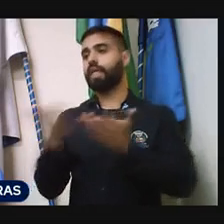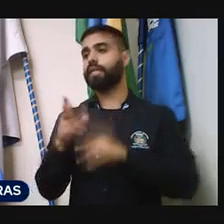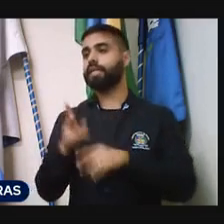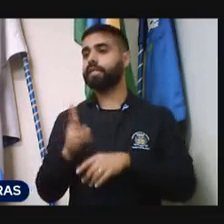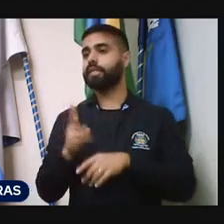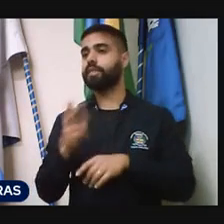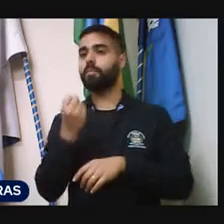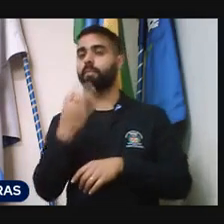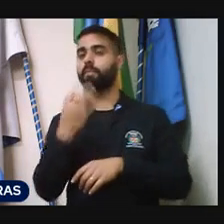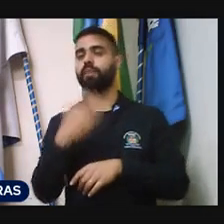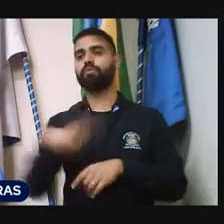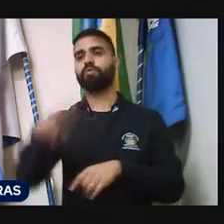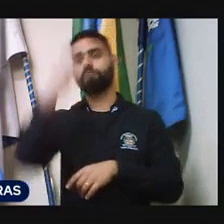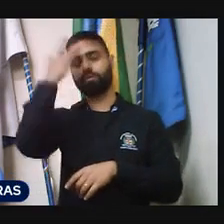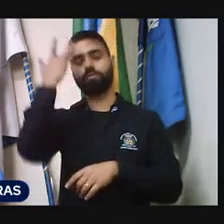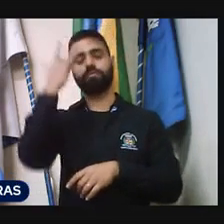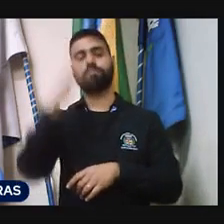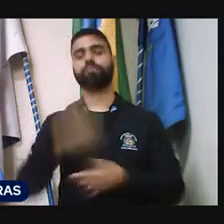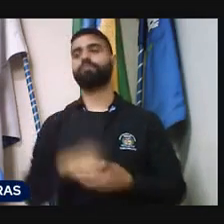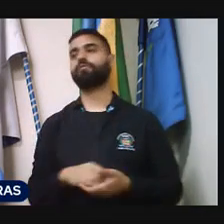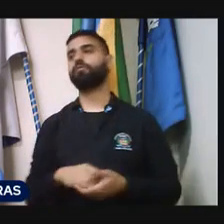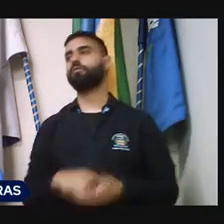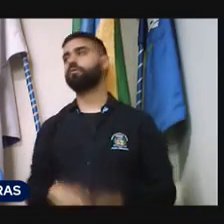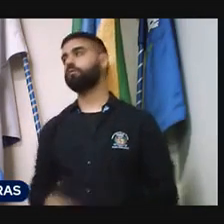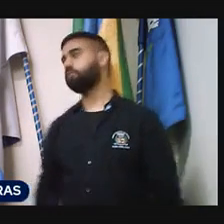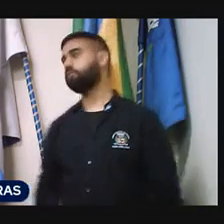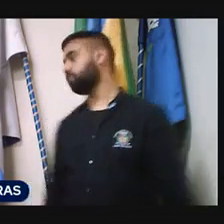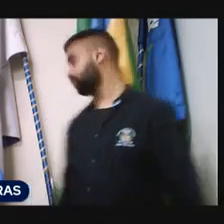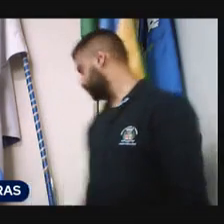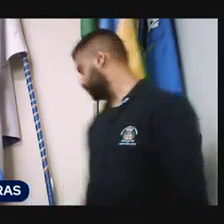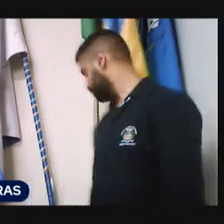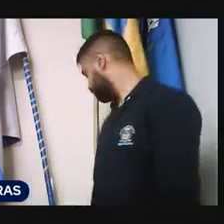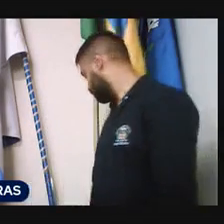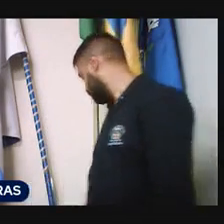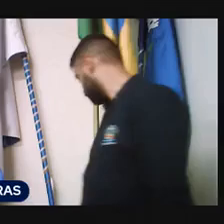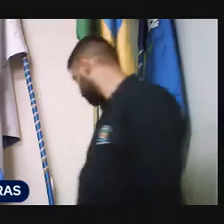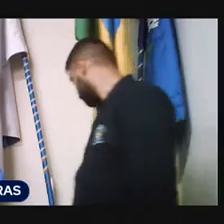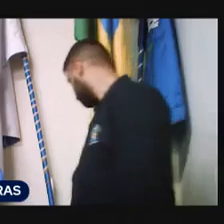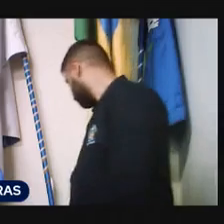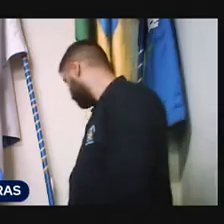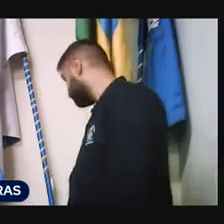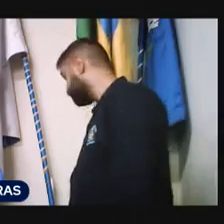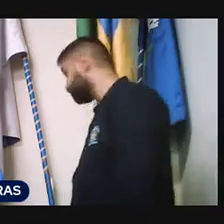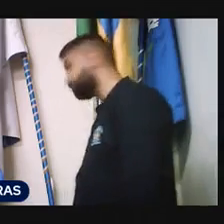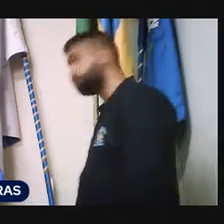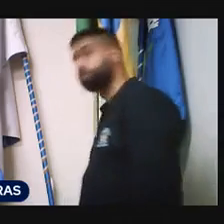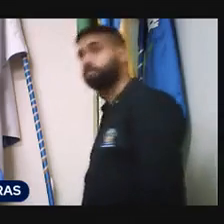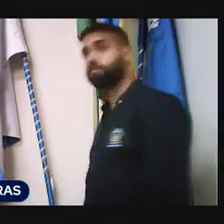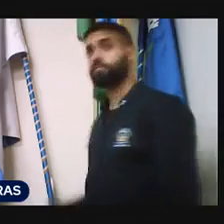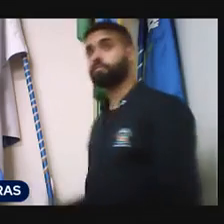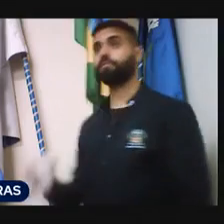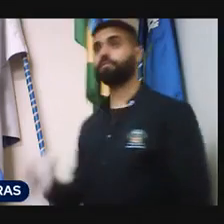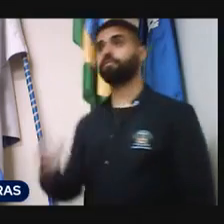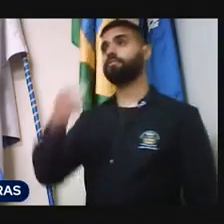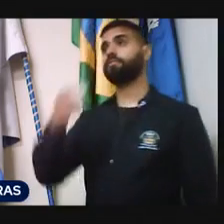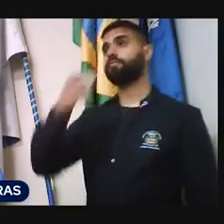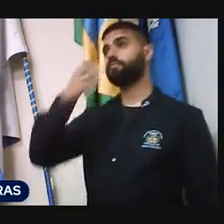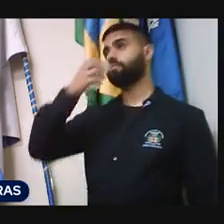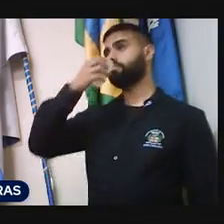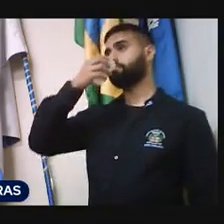o bem tá tudo é só isso presidente ligado Vereador José Amauri